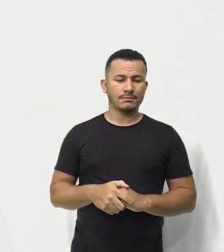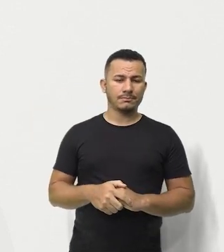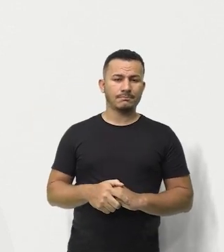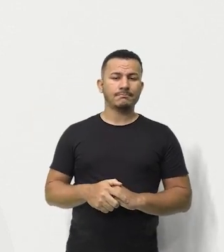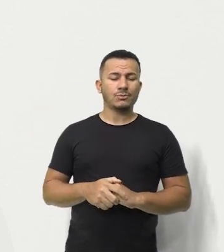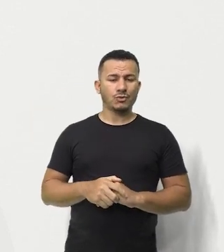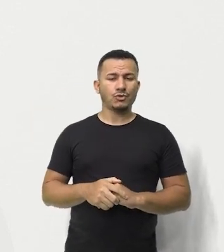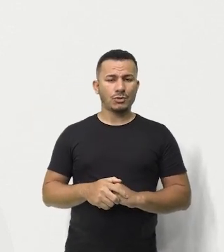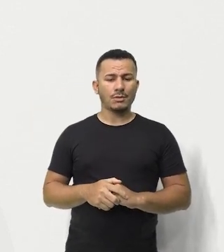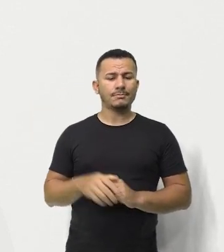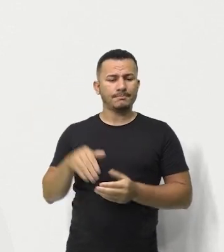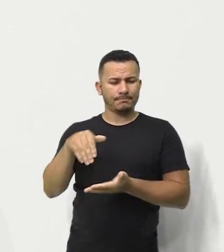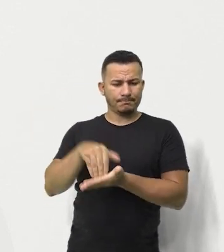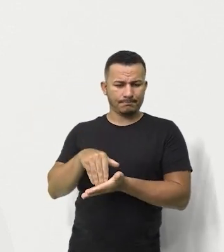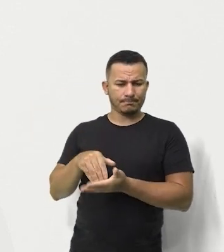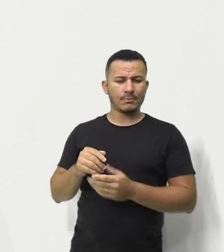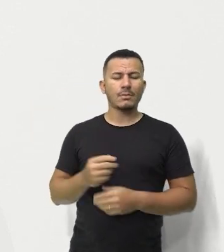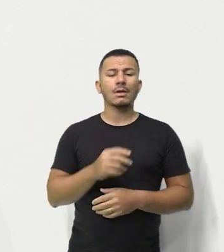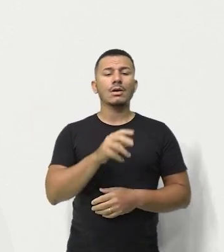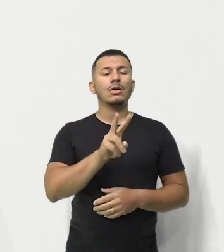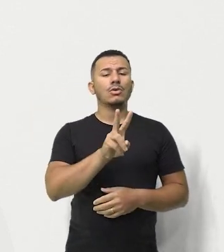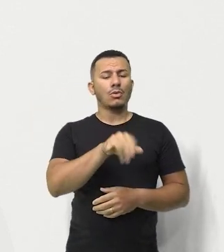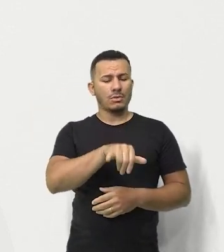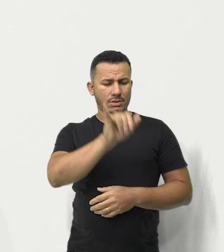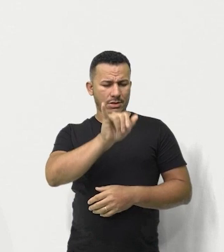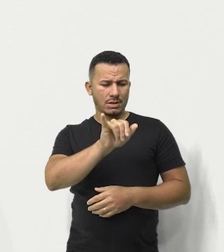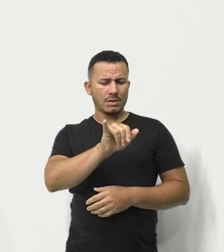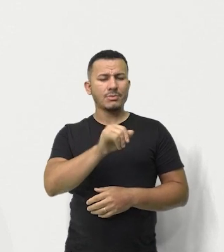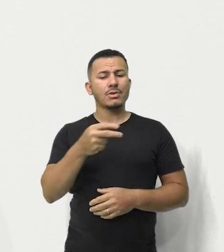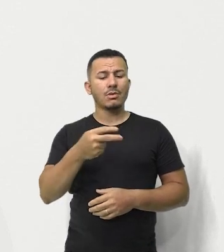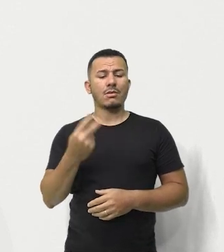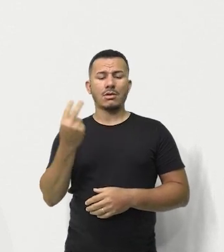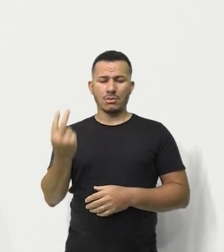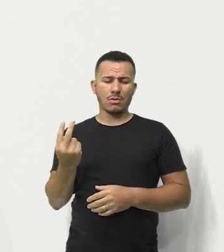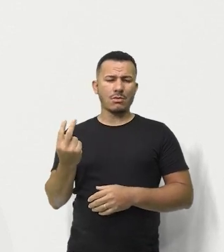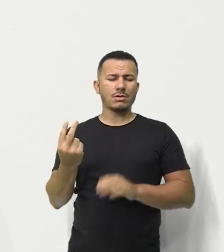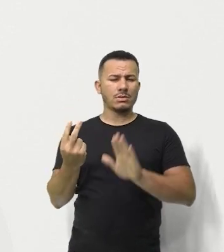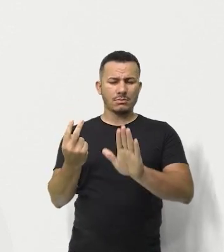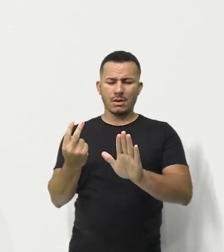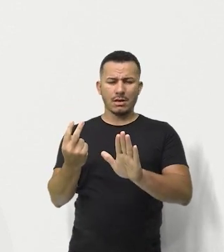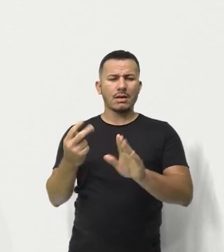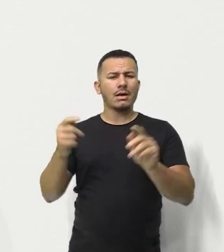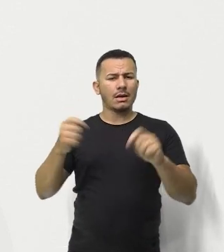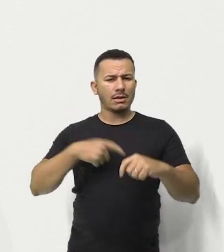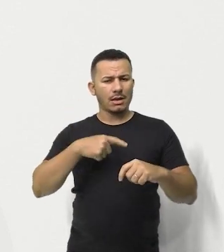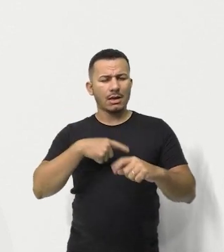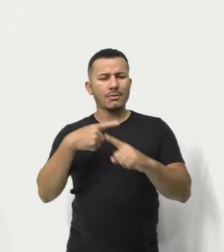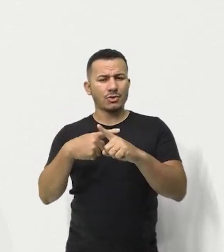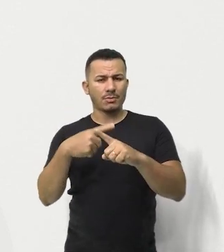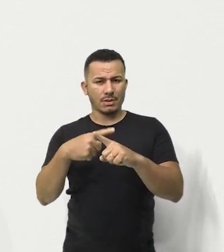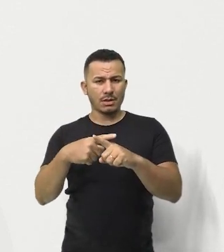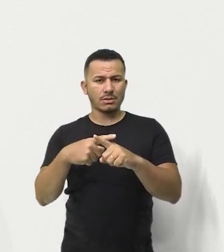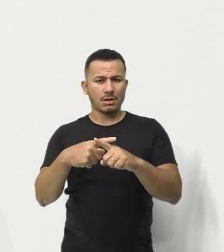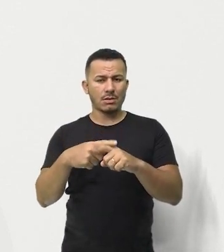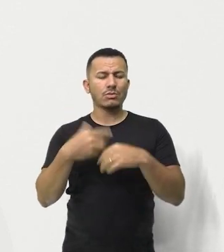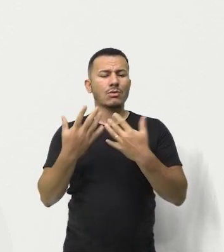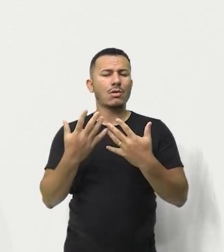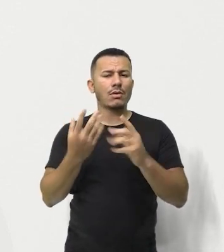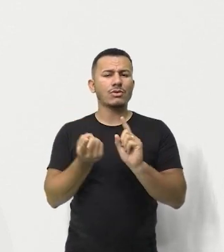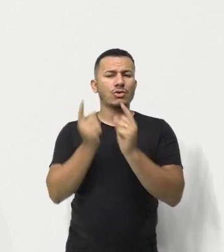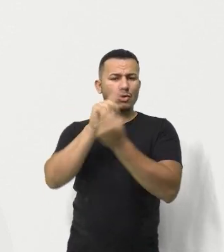aqui, olha o olho, pessoal, olha onde eu estou. Cheguei a 2y igual a 2. Ora, mas existe